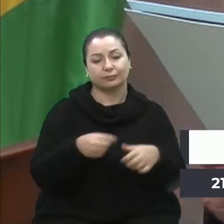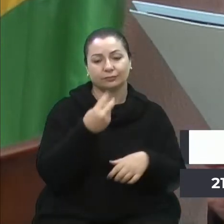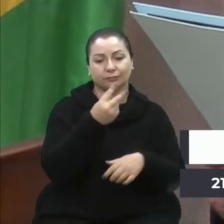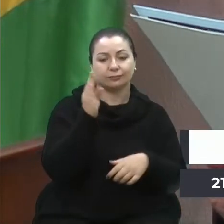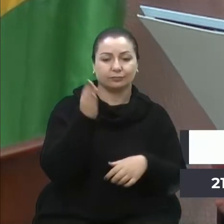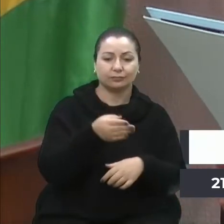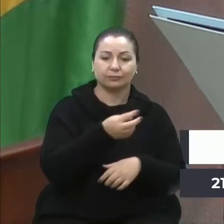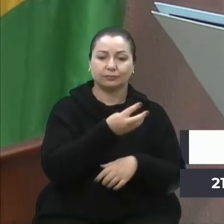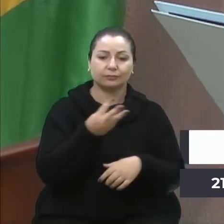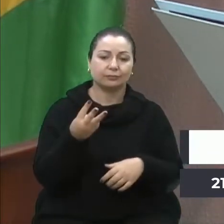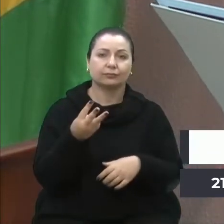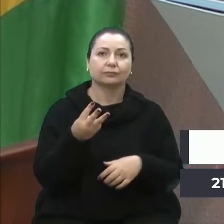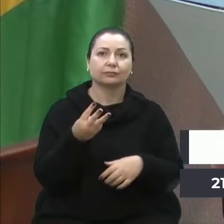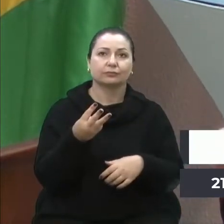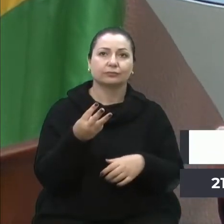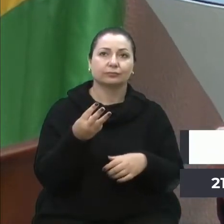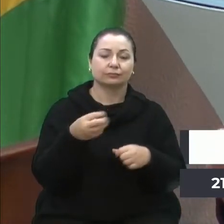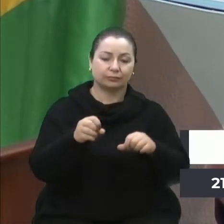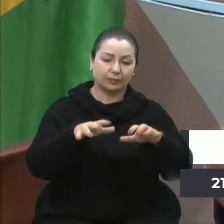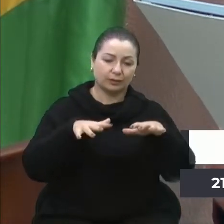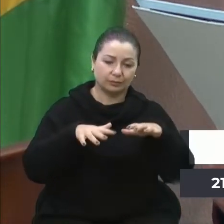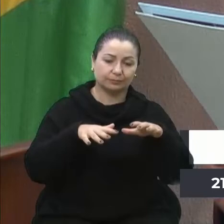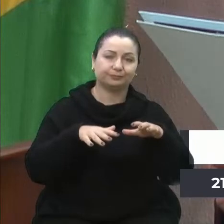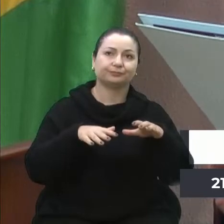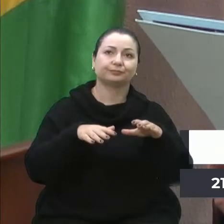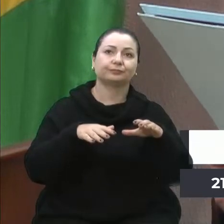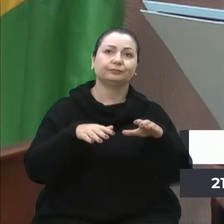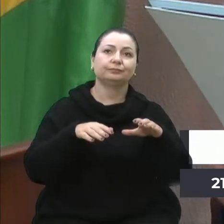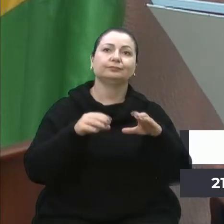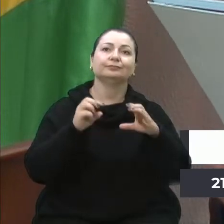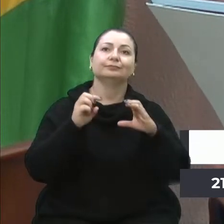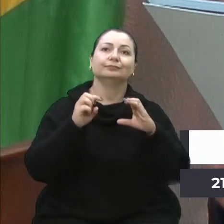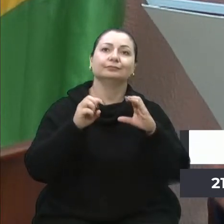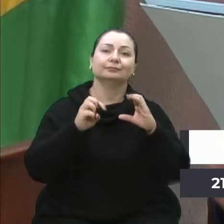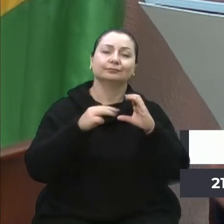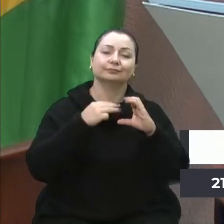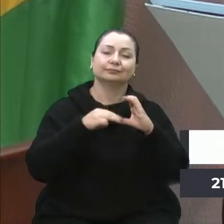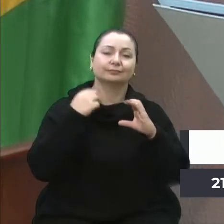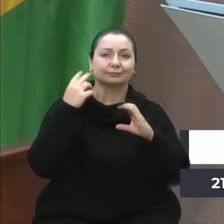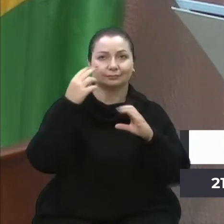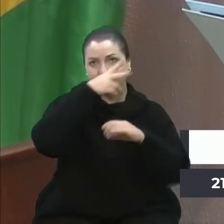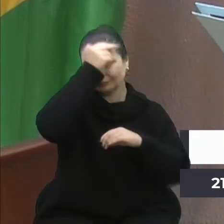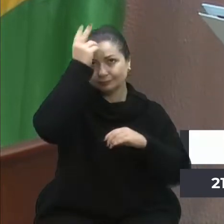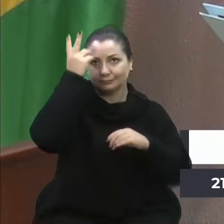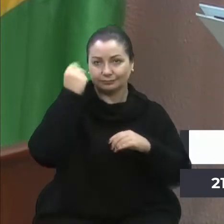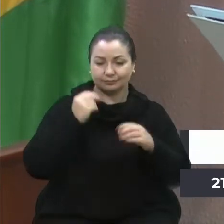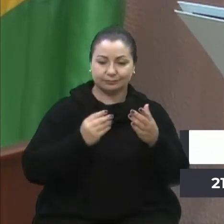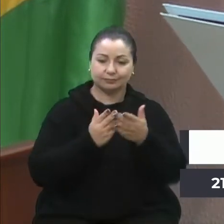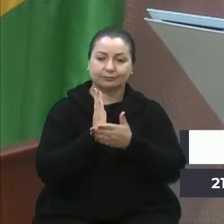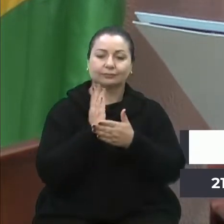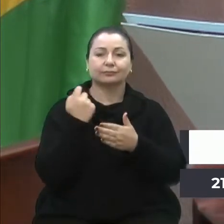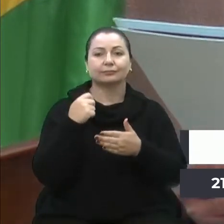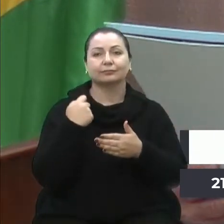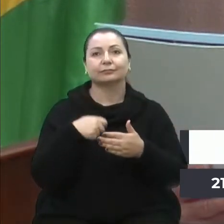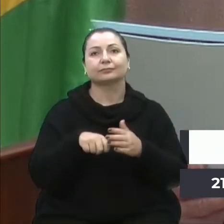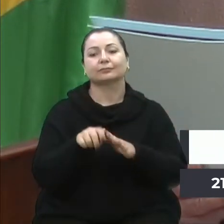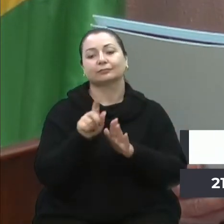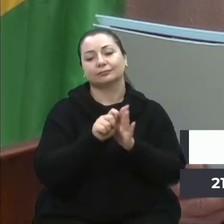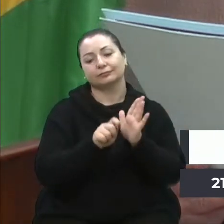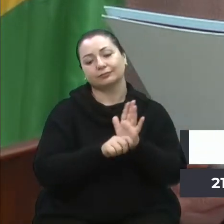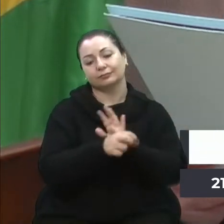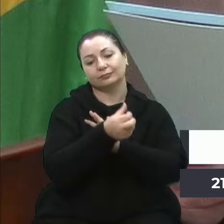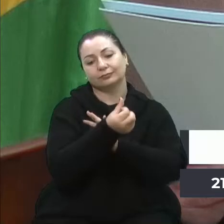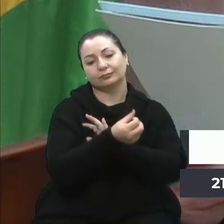2/3 dos membros da Câmara Municipal para sua aprovação, consoante dispõe o artigo 62 da